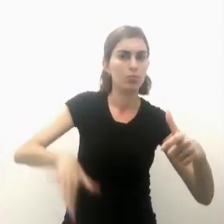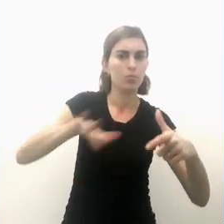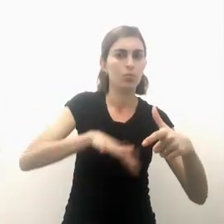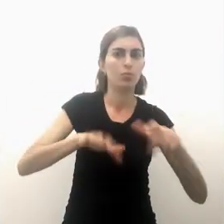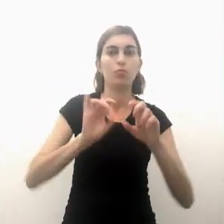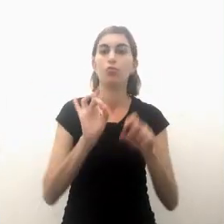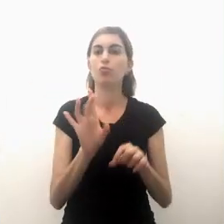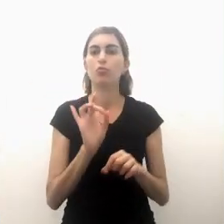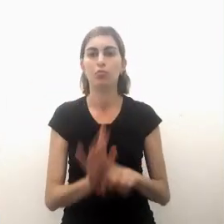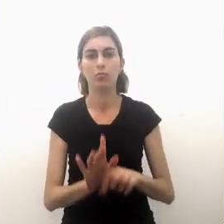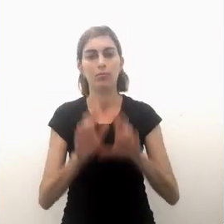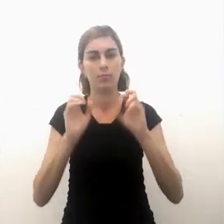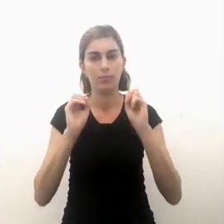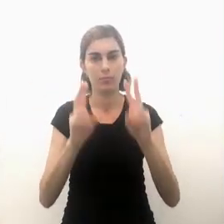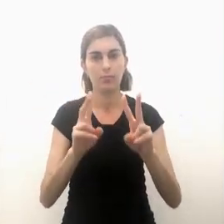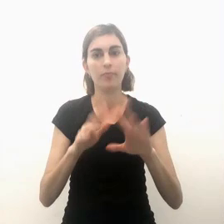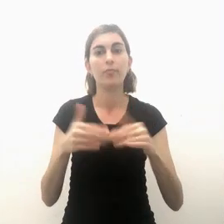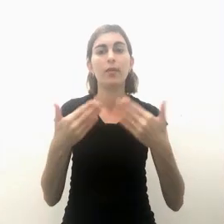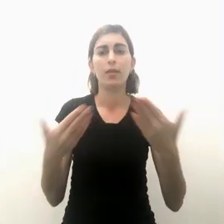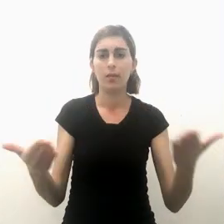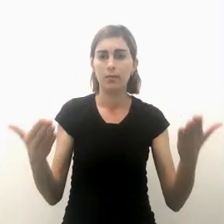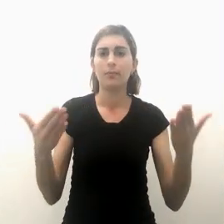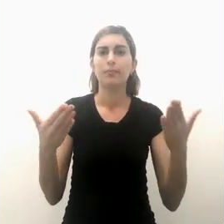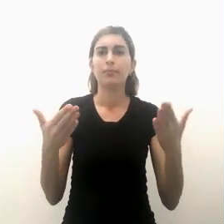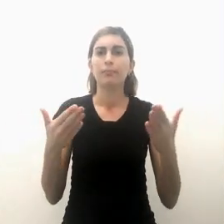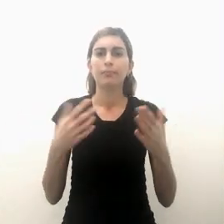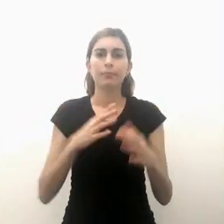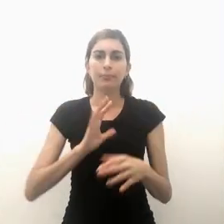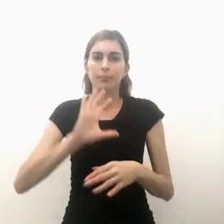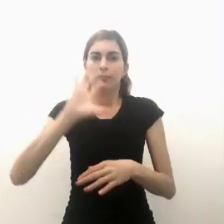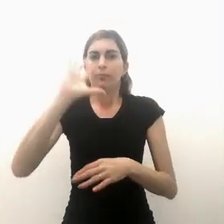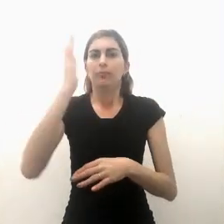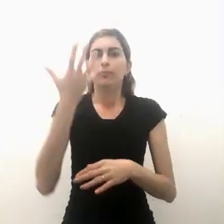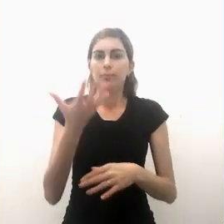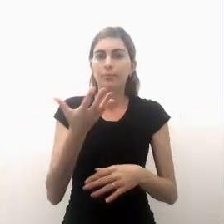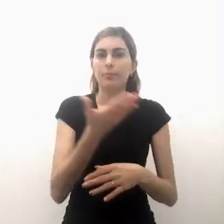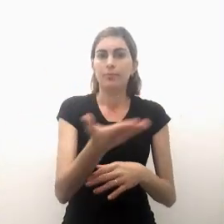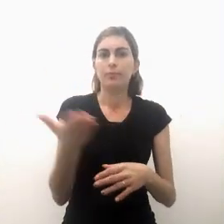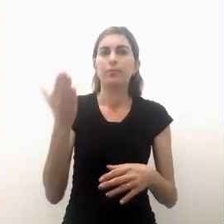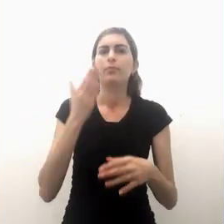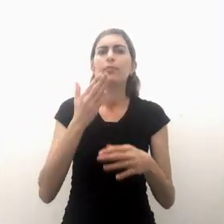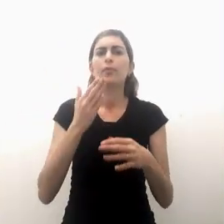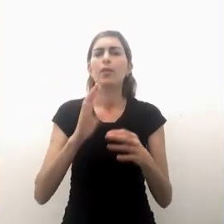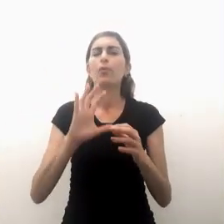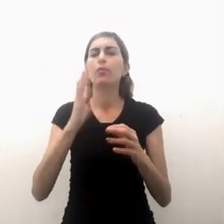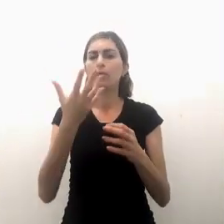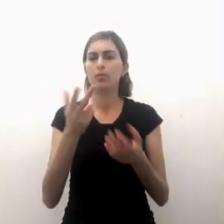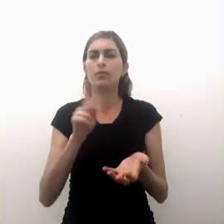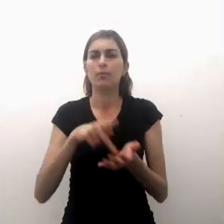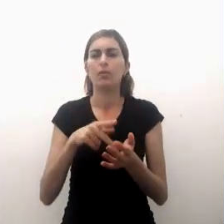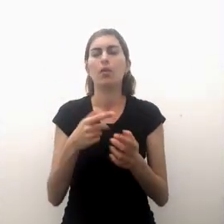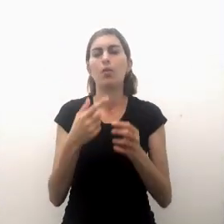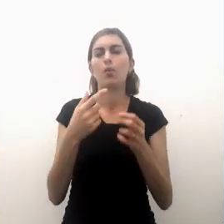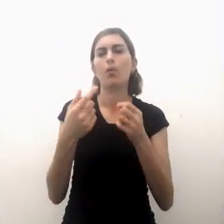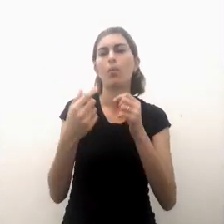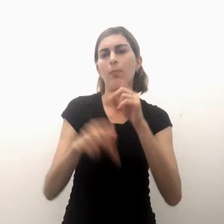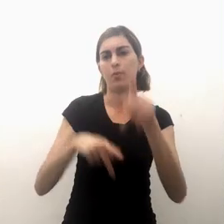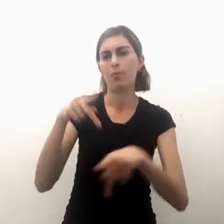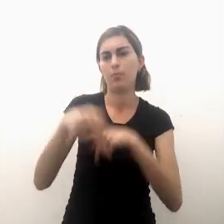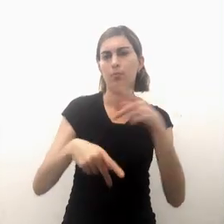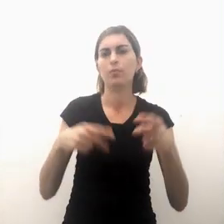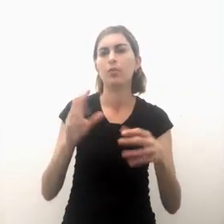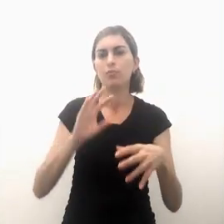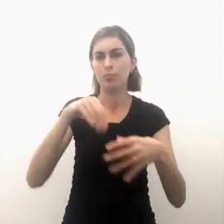externo. Ok, gente? Isso foi um acontecimento, isso foi um fato, tá? Essa República Popular da